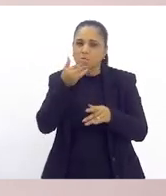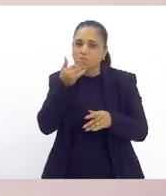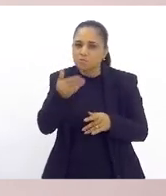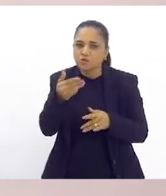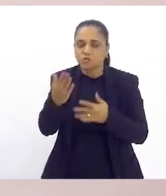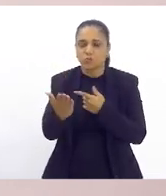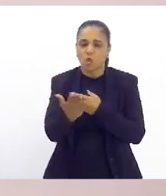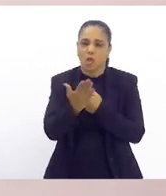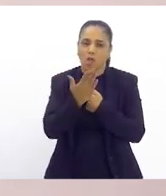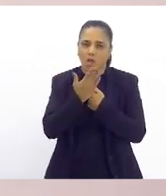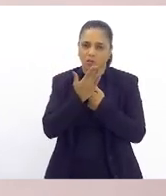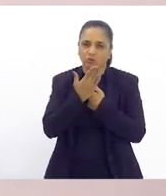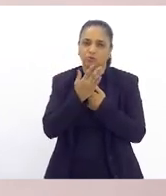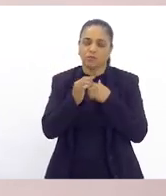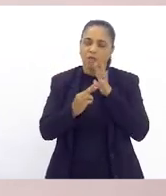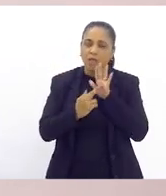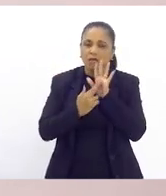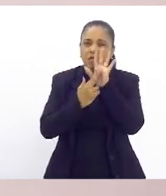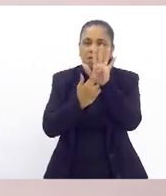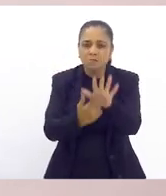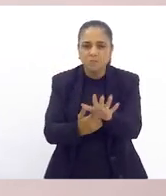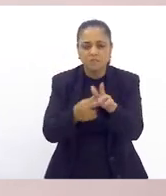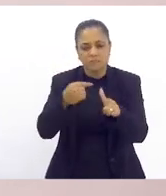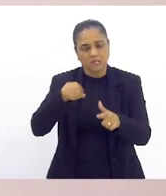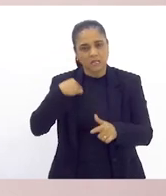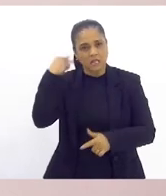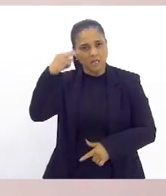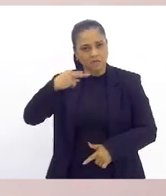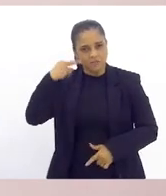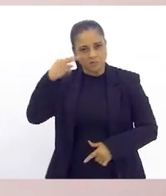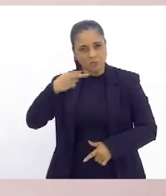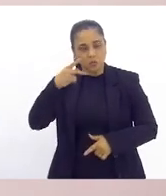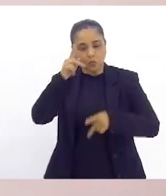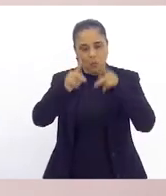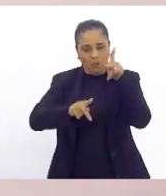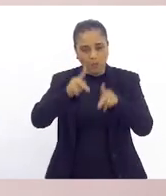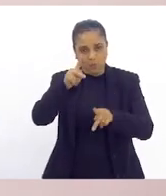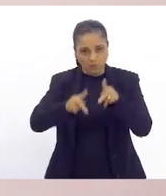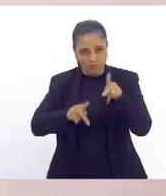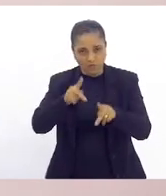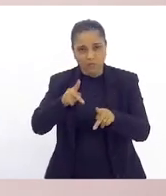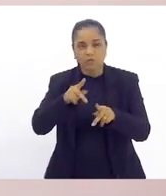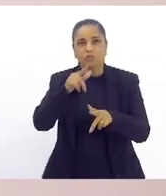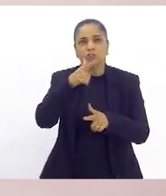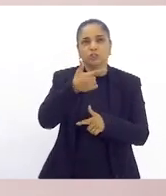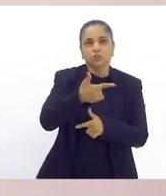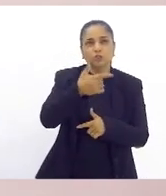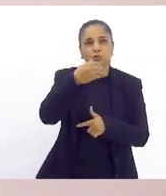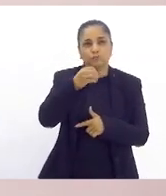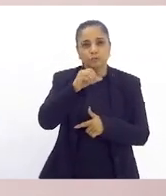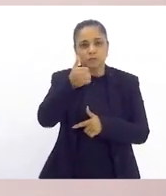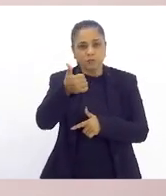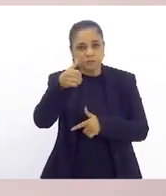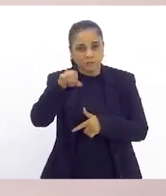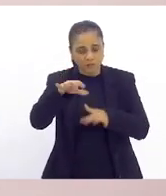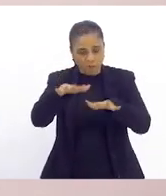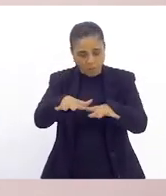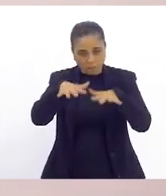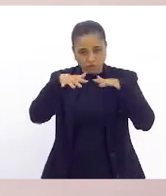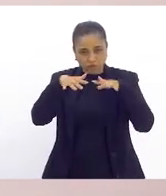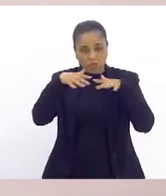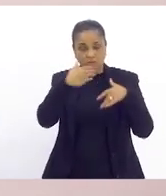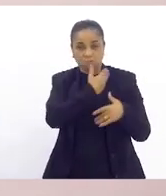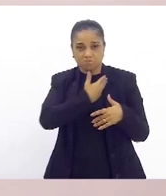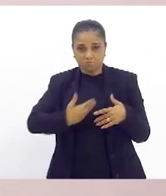e nós estamos aqui representando o povo e em 2019 teve uma audiência pública na câmara de Quatis para